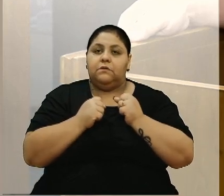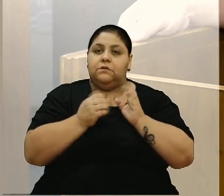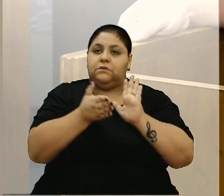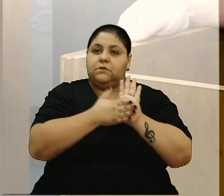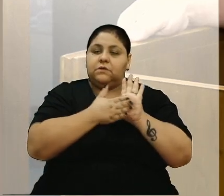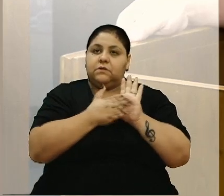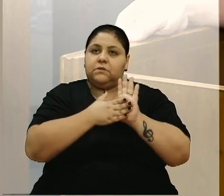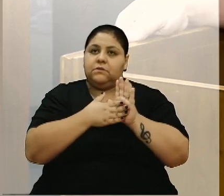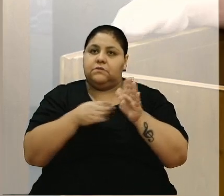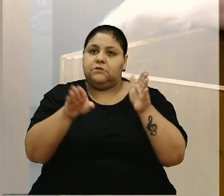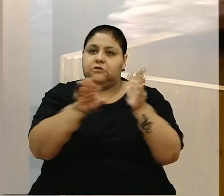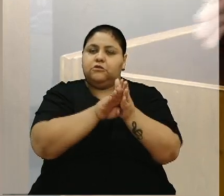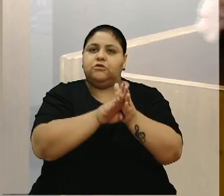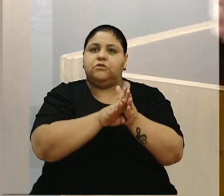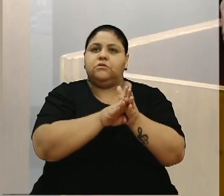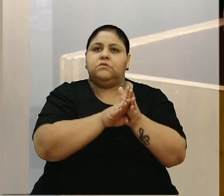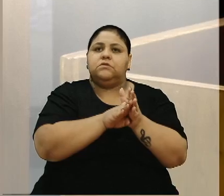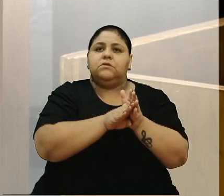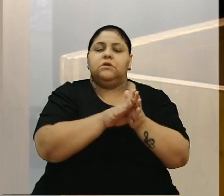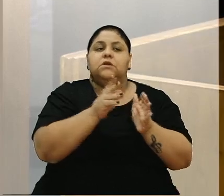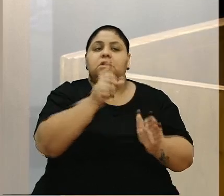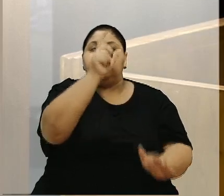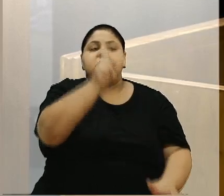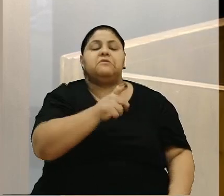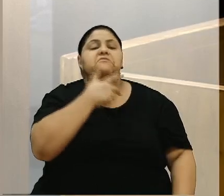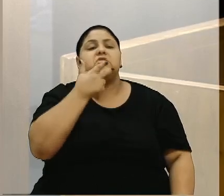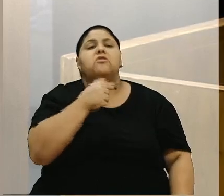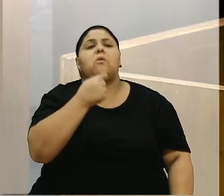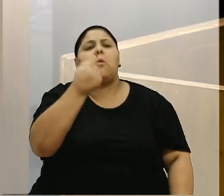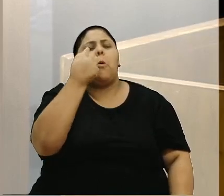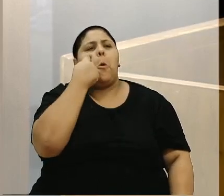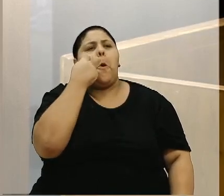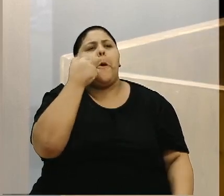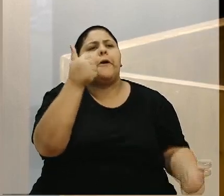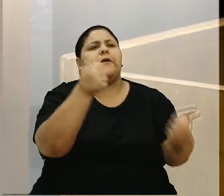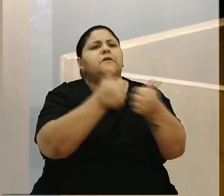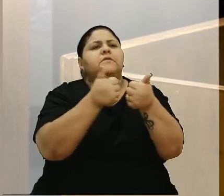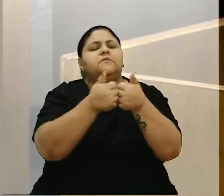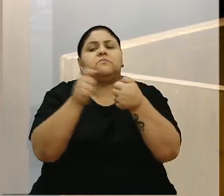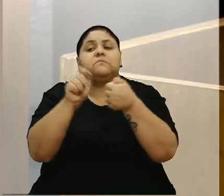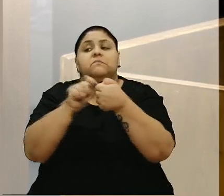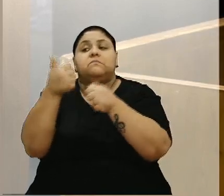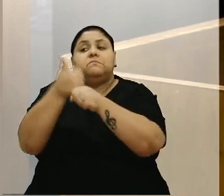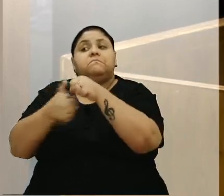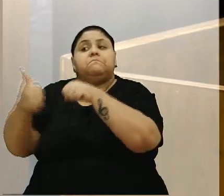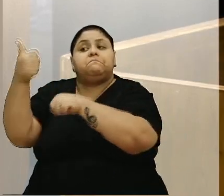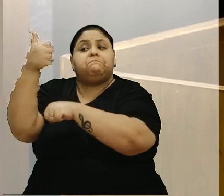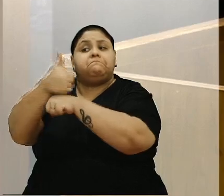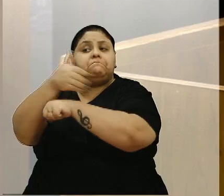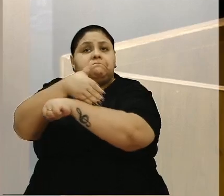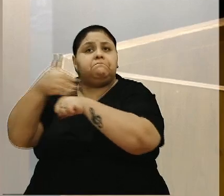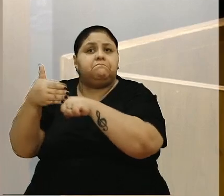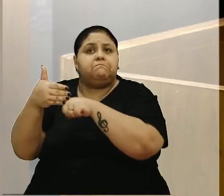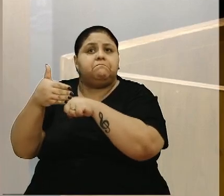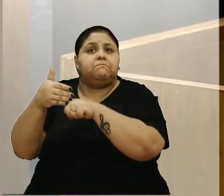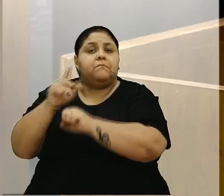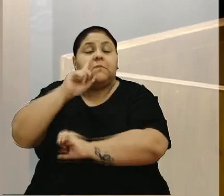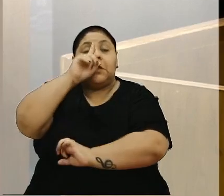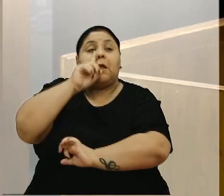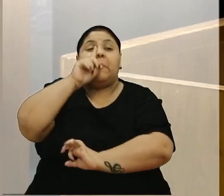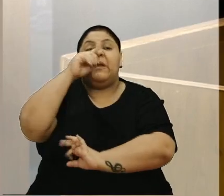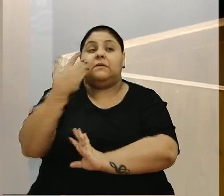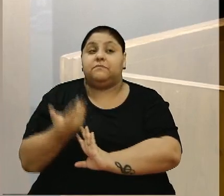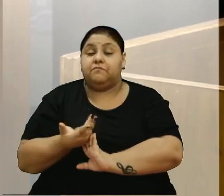E eu cheguei no rapaz do caminhão e disse, olha, vamos ali comigo, né? Fizemos aquela ali da João Zambon, no mínimo, que é um perigo, é